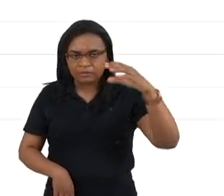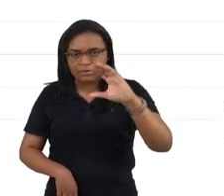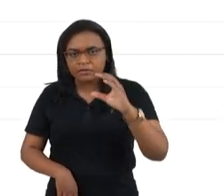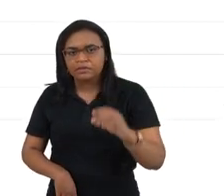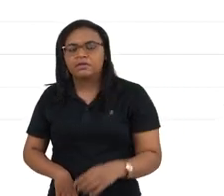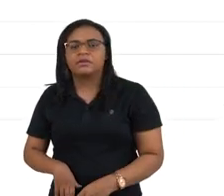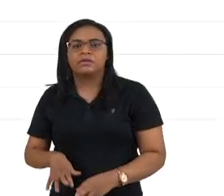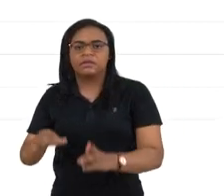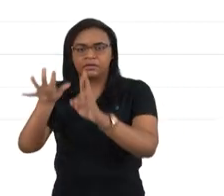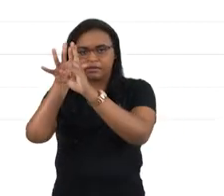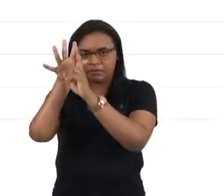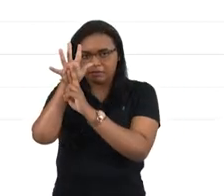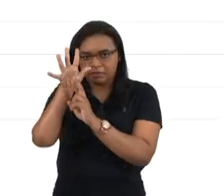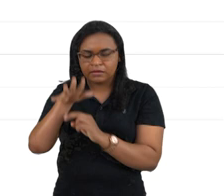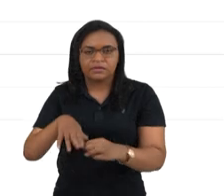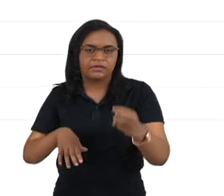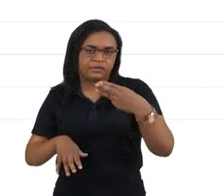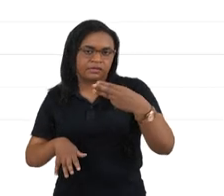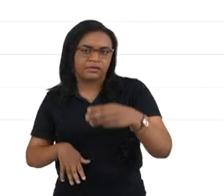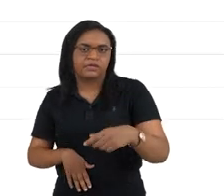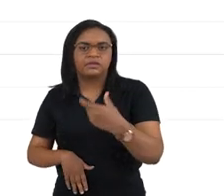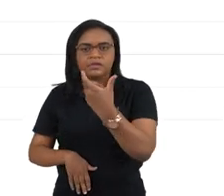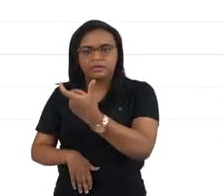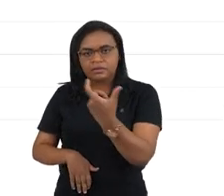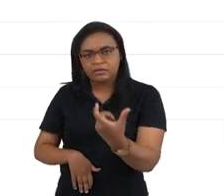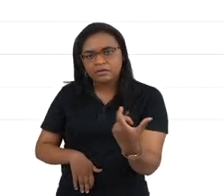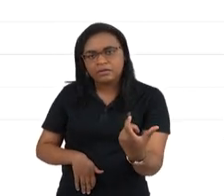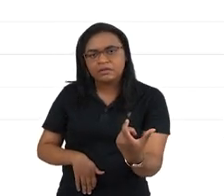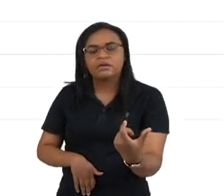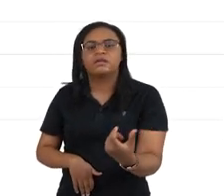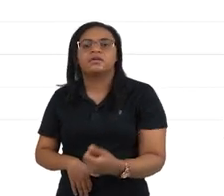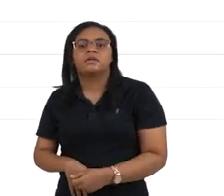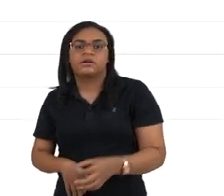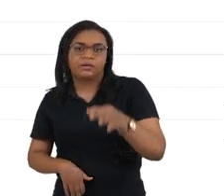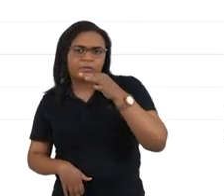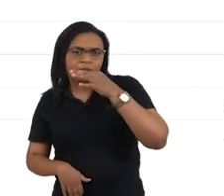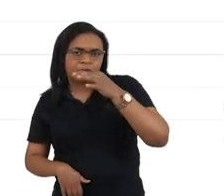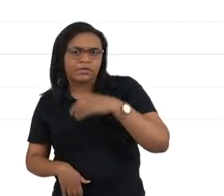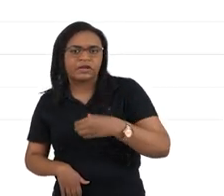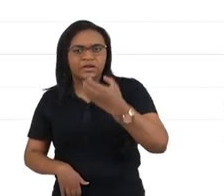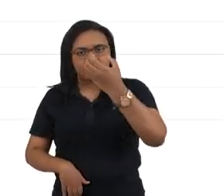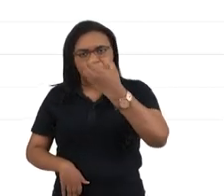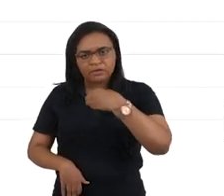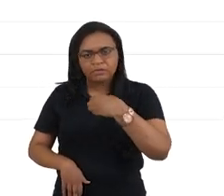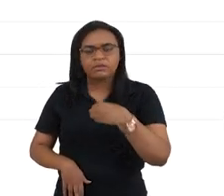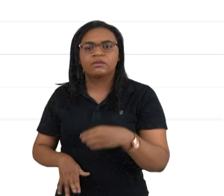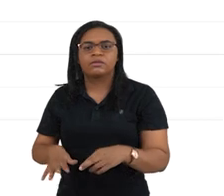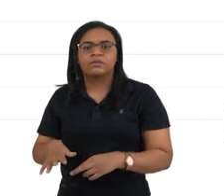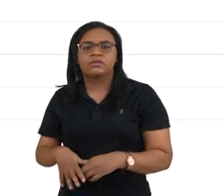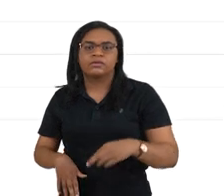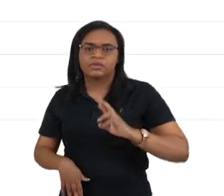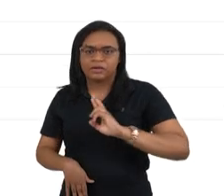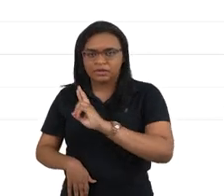três, os nomes dos termos são argumento, fruto e requisito. O primeiro e último termos devem